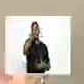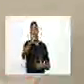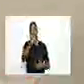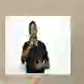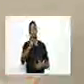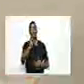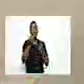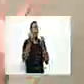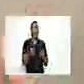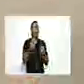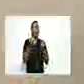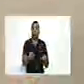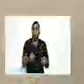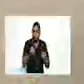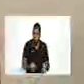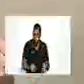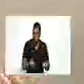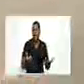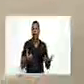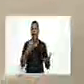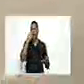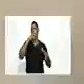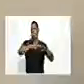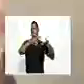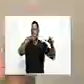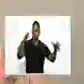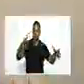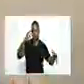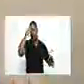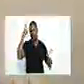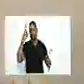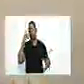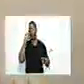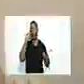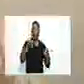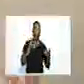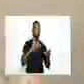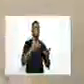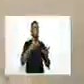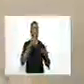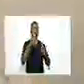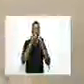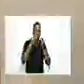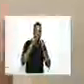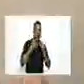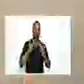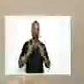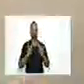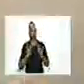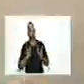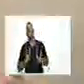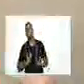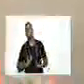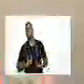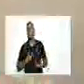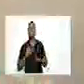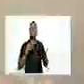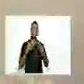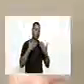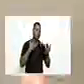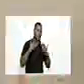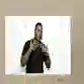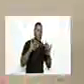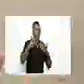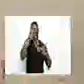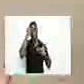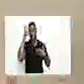absurdo foi e eh do pessoal ter que arrumar lanche e almoço e eles já ficam cansados a gente vai conversando com jeitinho e